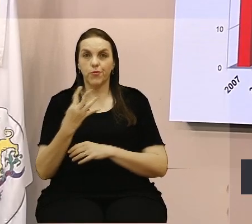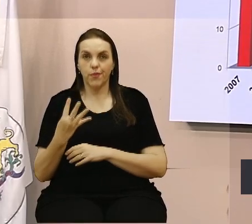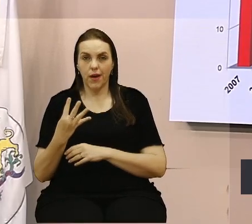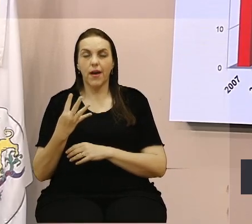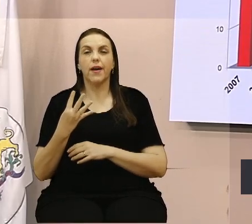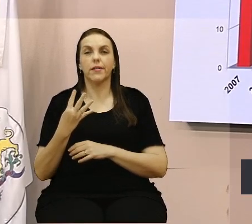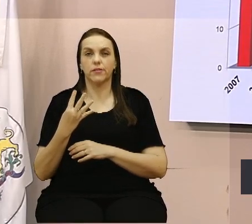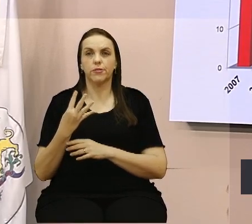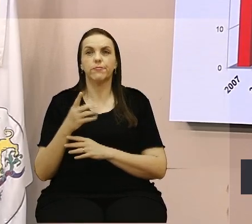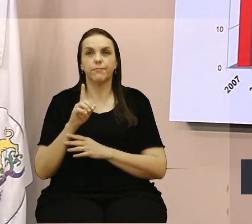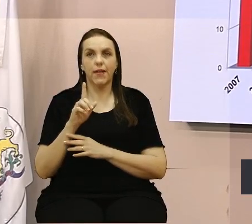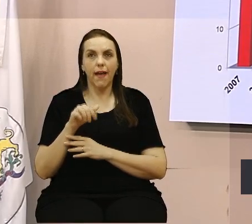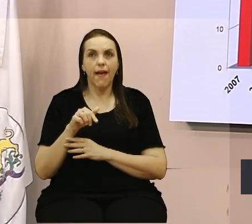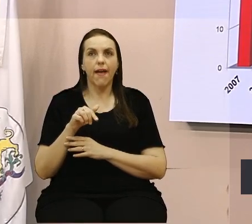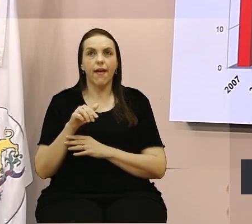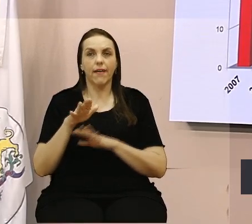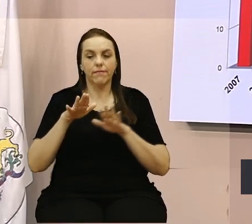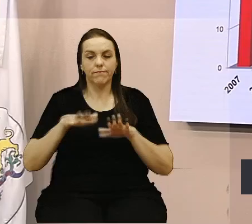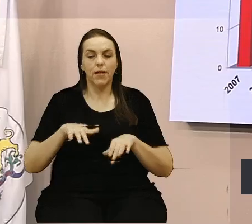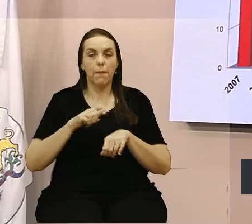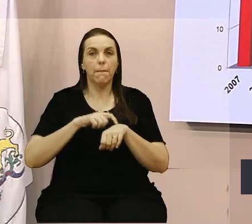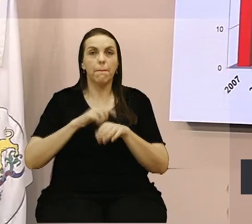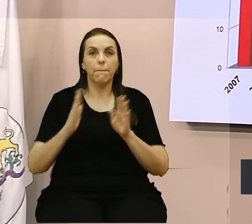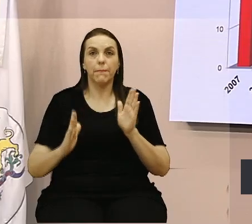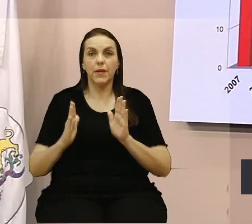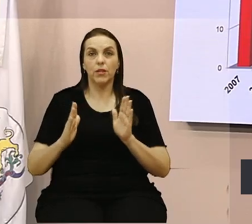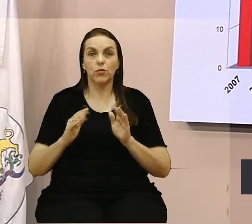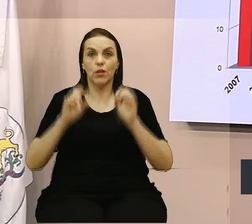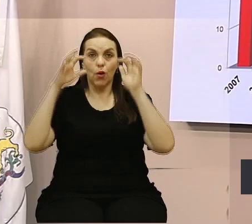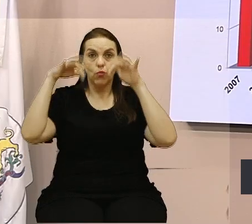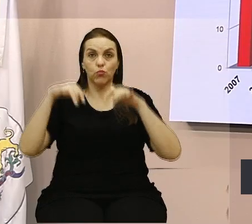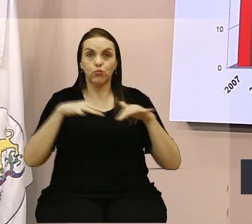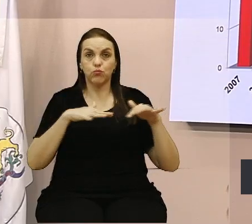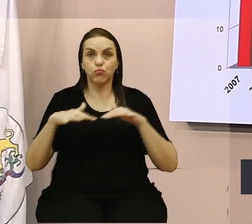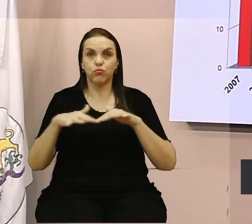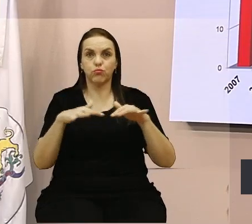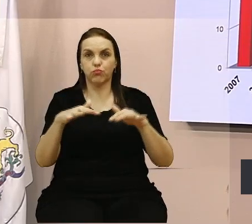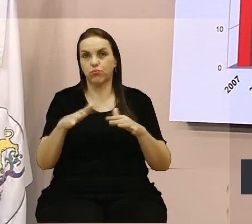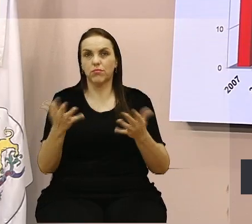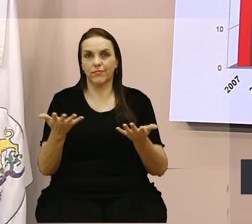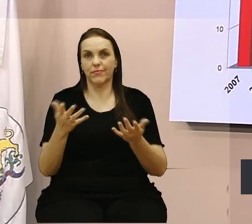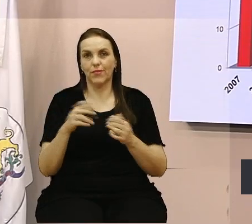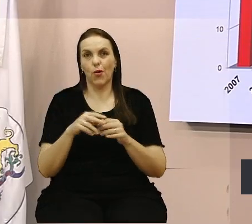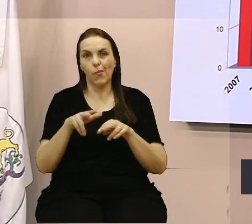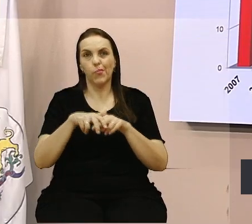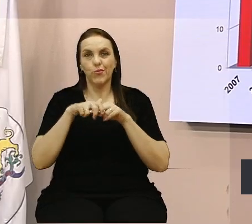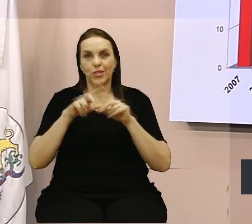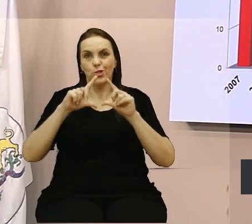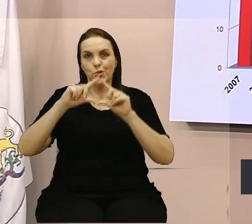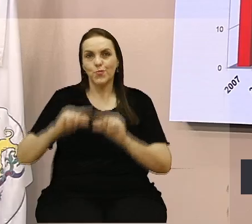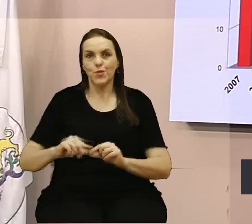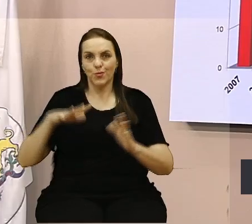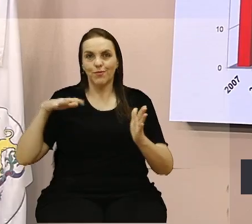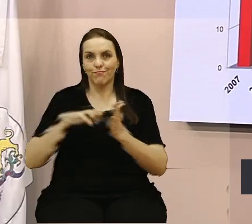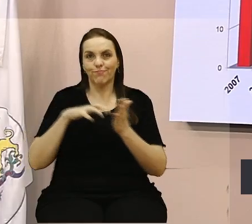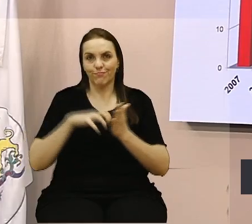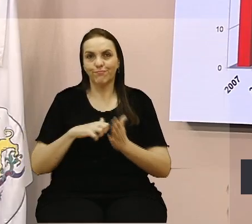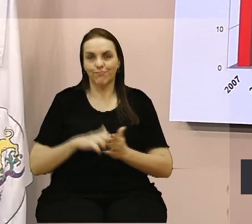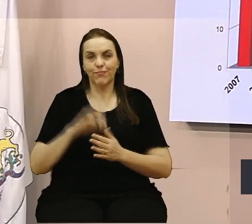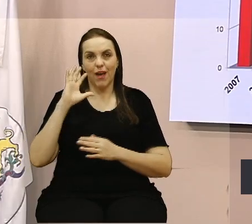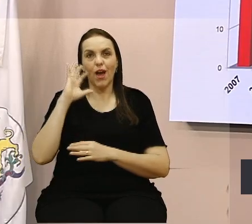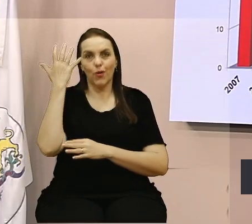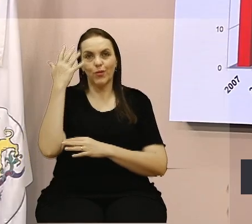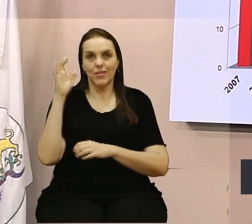ficamos, vamos dizer, nessa época que nós estávamos ilhados, em virtude das enchentes, toda aquela situação que ocorreu em nosso